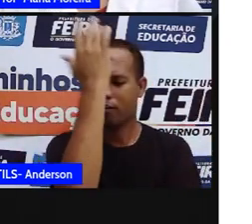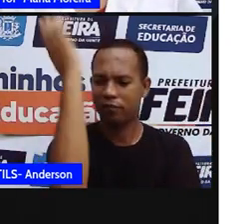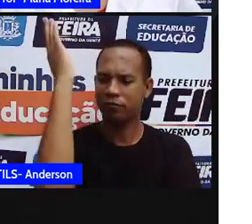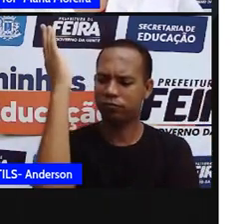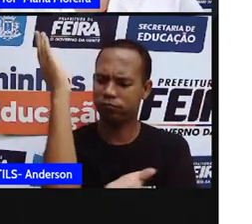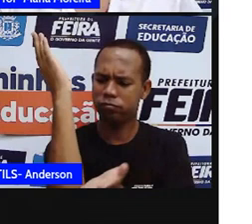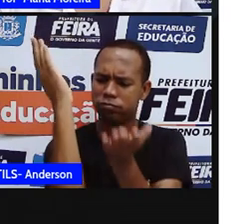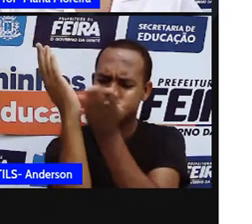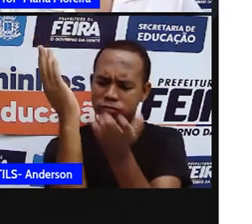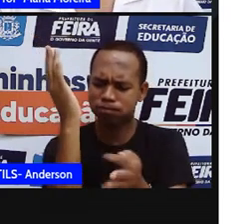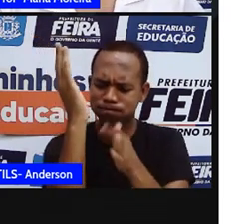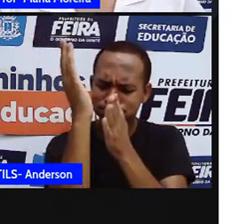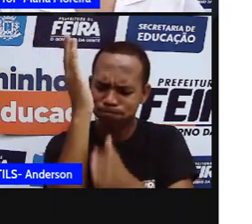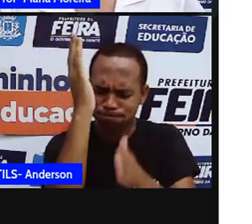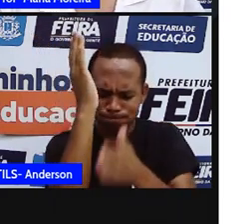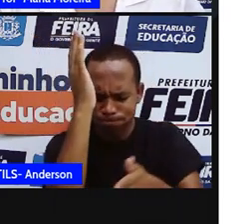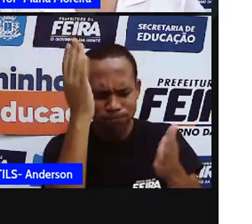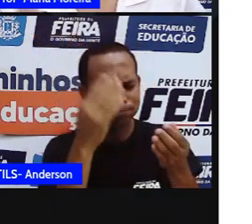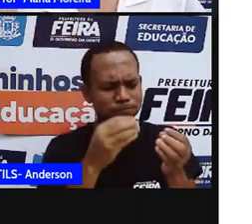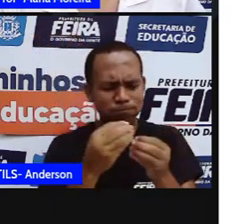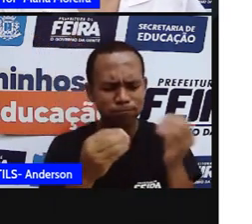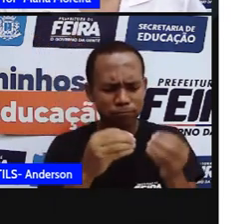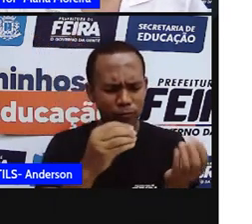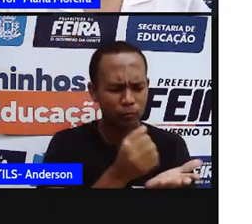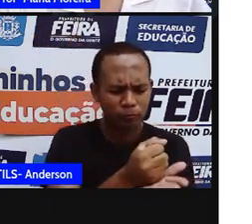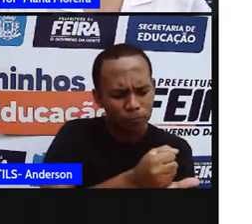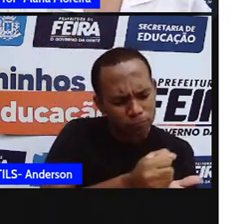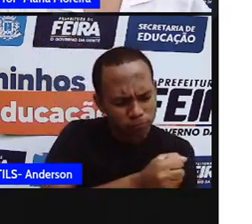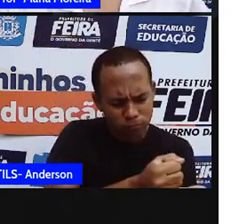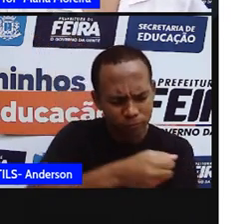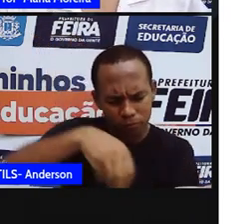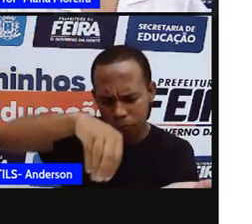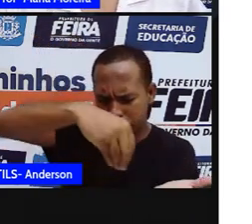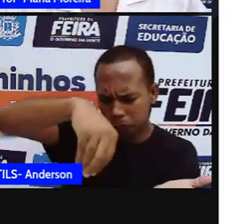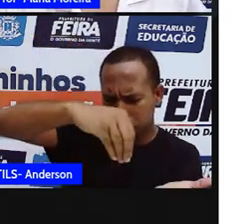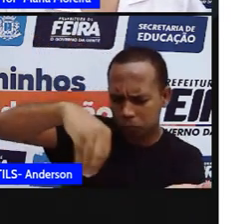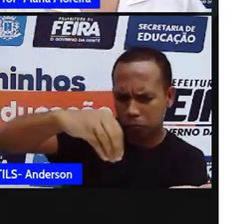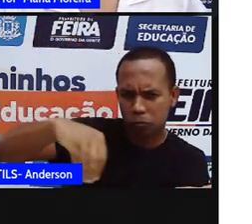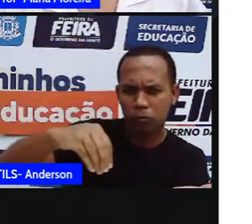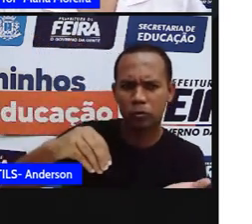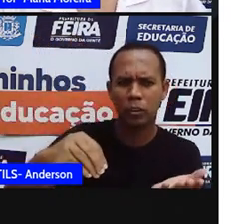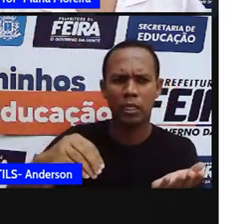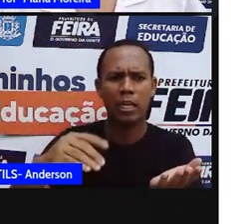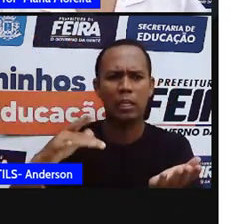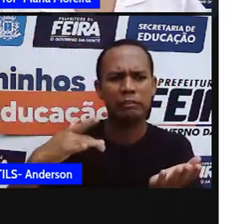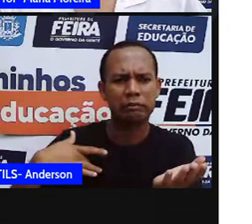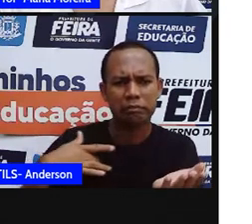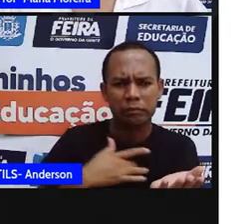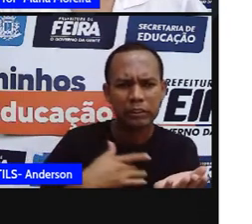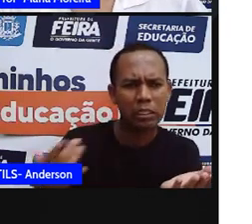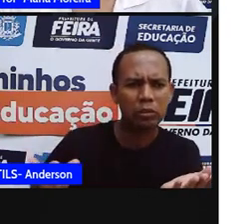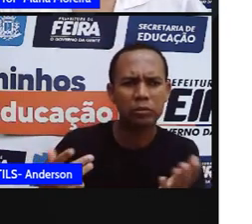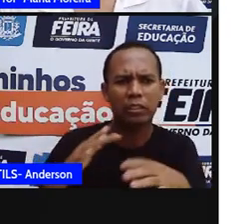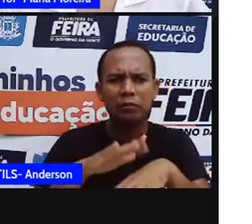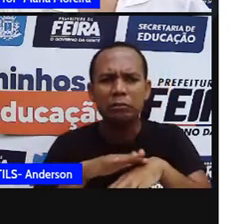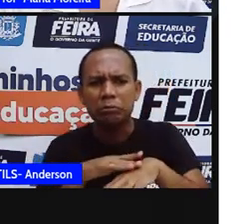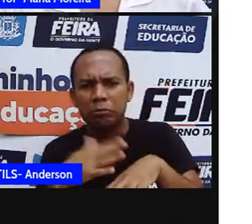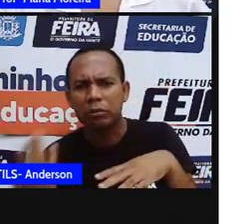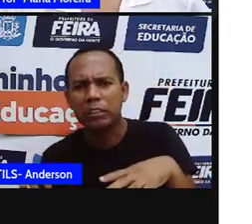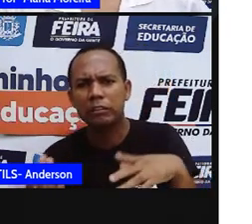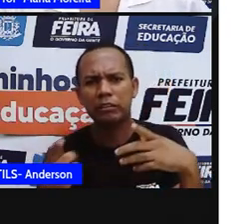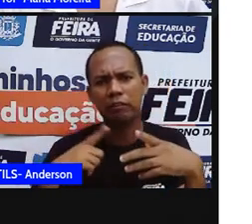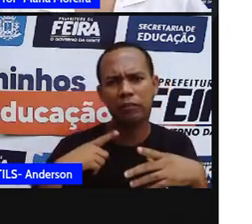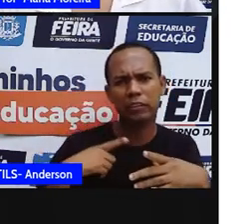São plantas, né, que são utilizadas para curar ou para diminuir determinados sintomas, né,